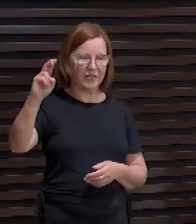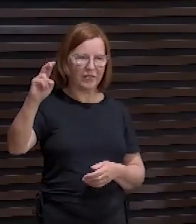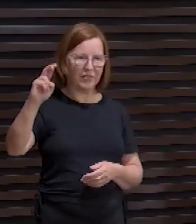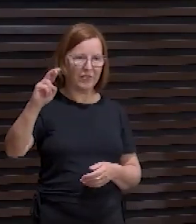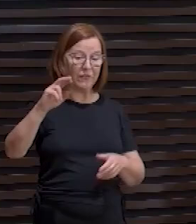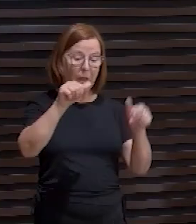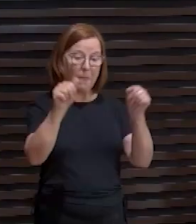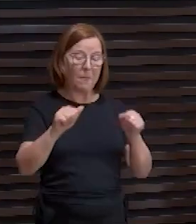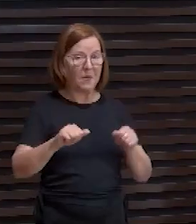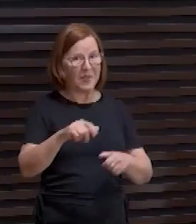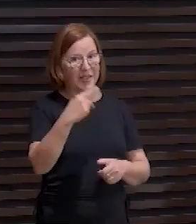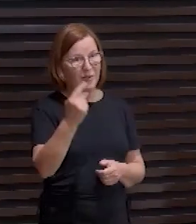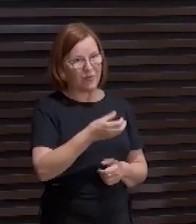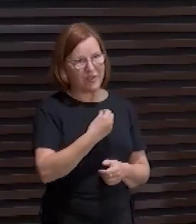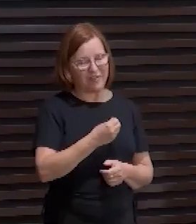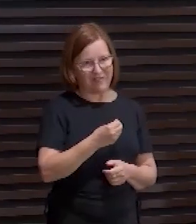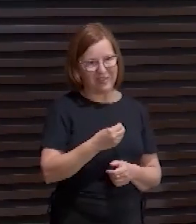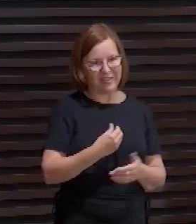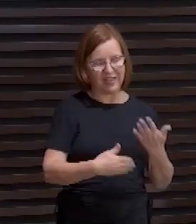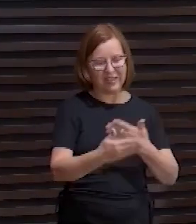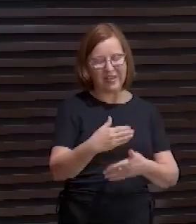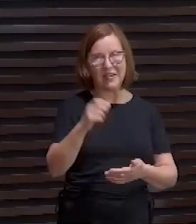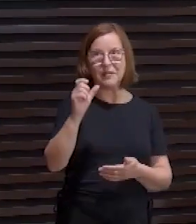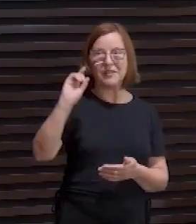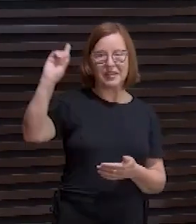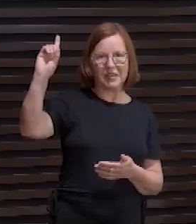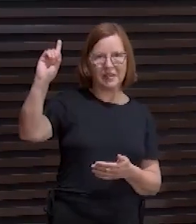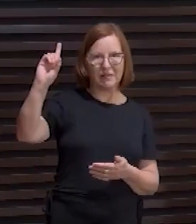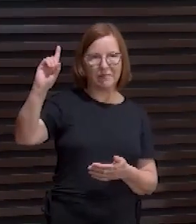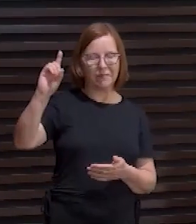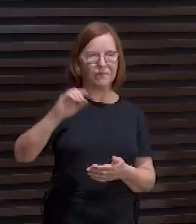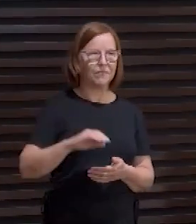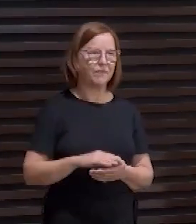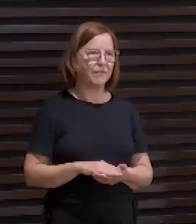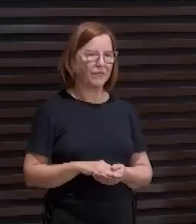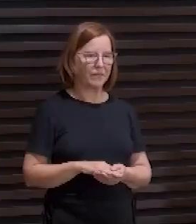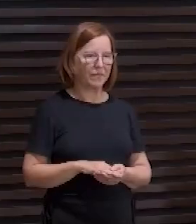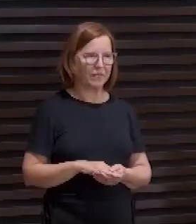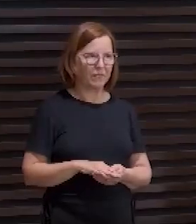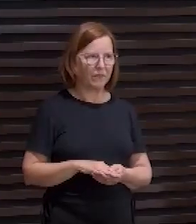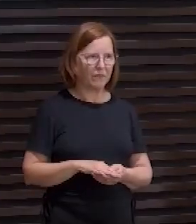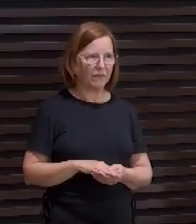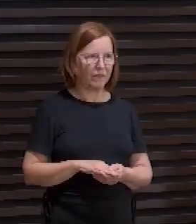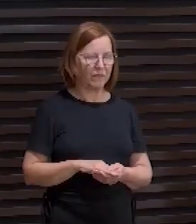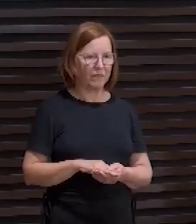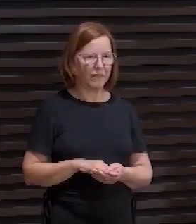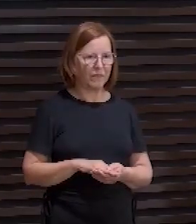dele, às vezes de boca fechada. Mas se necessário for abrir, abra. E lance a